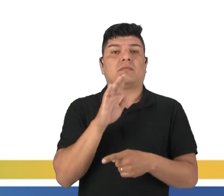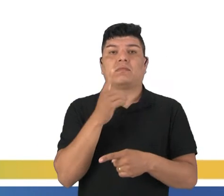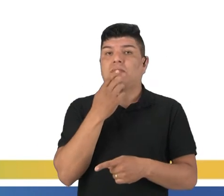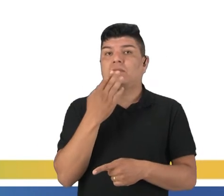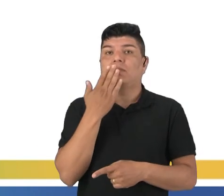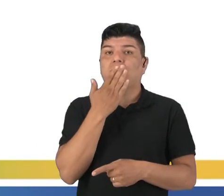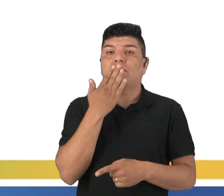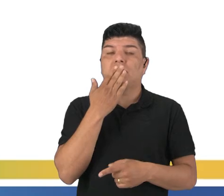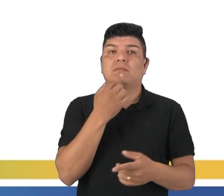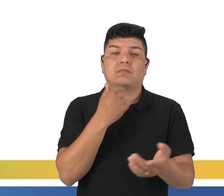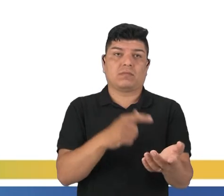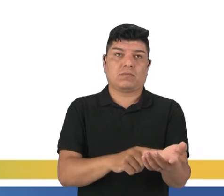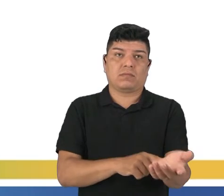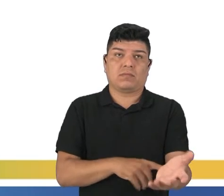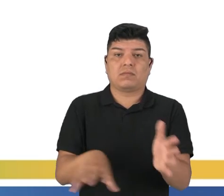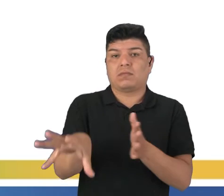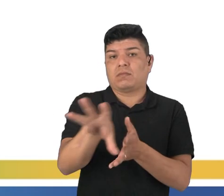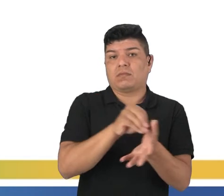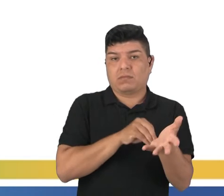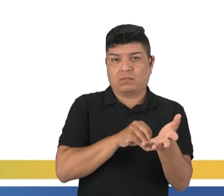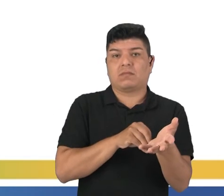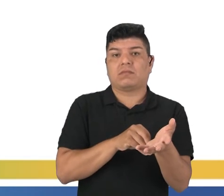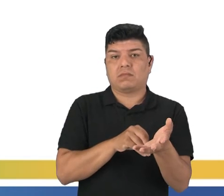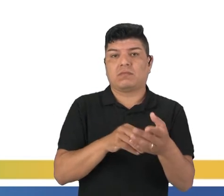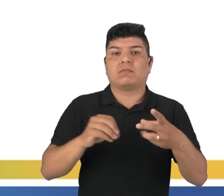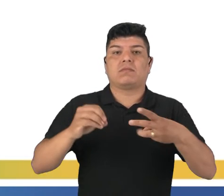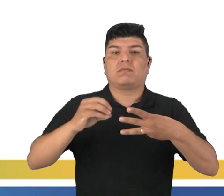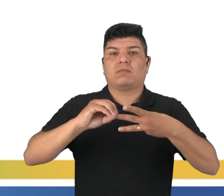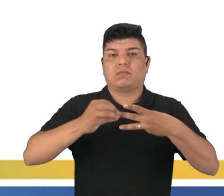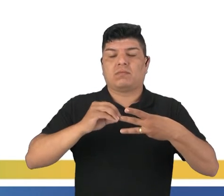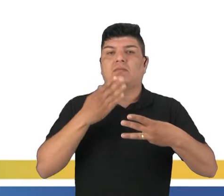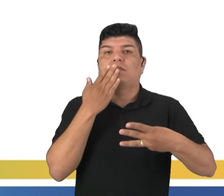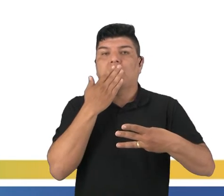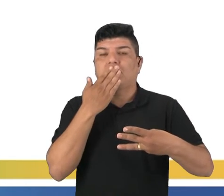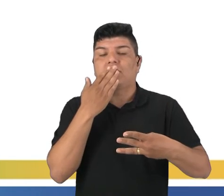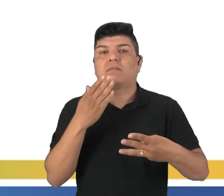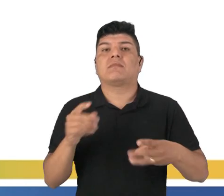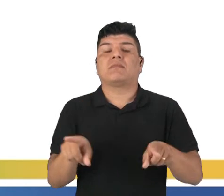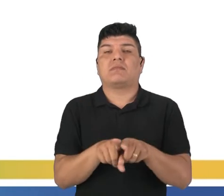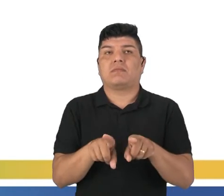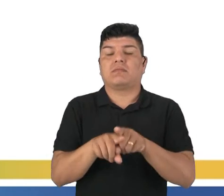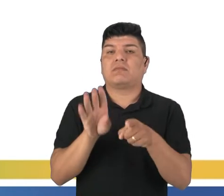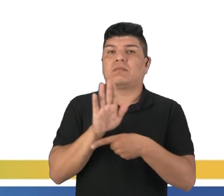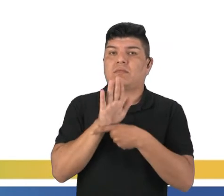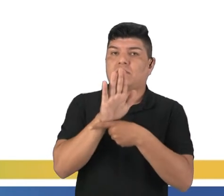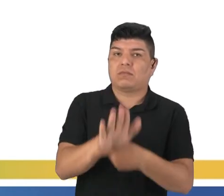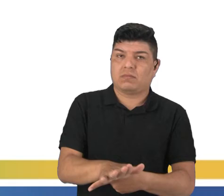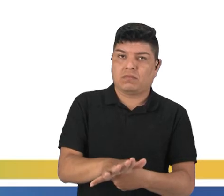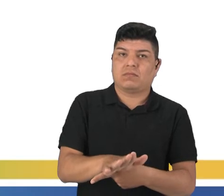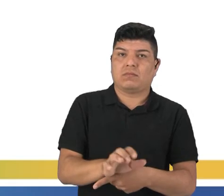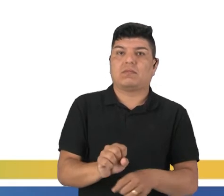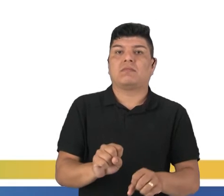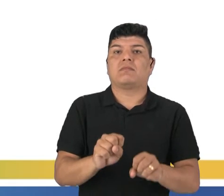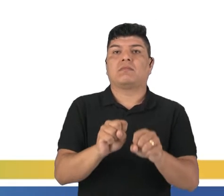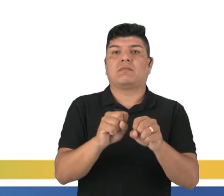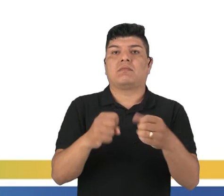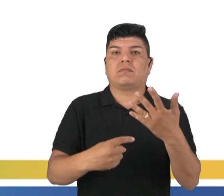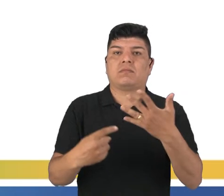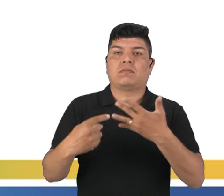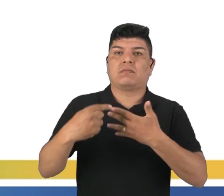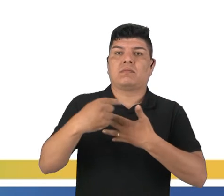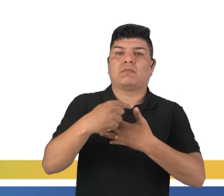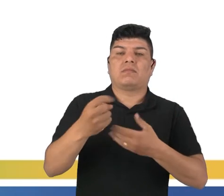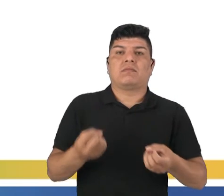a aumentar a captação de glicose nas células e também ajuda na síntese do glicogênio